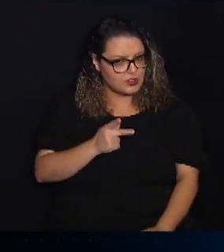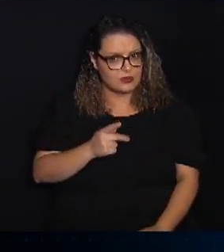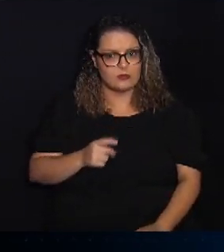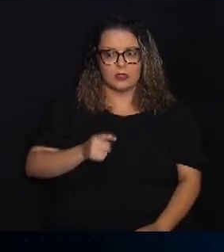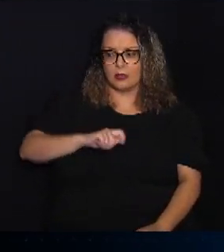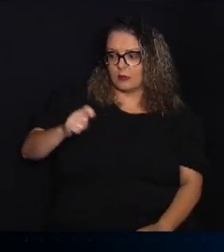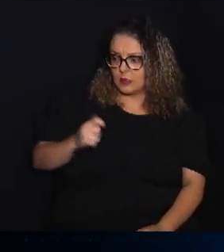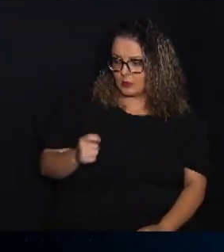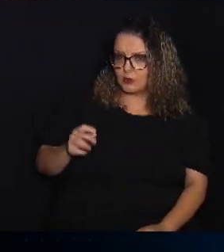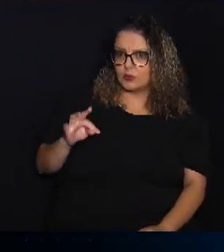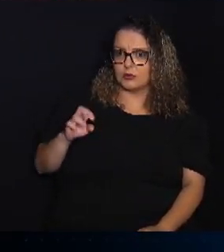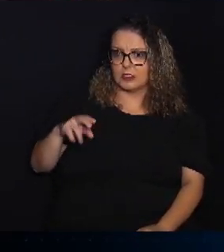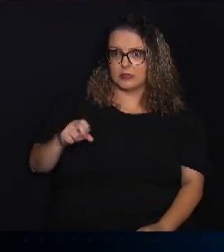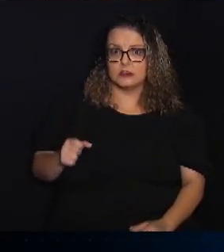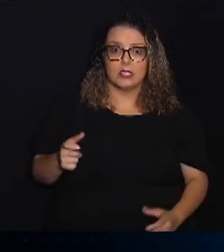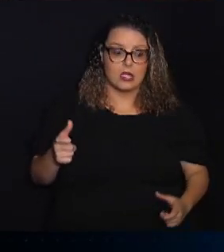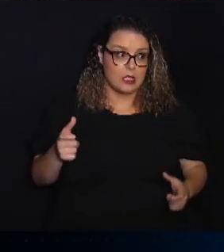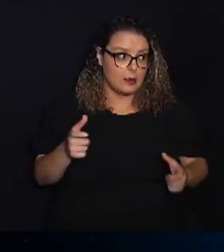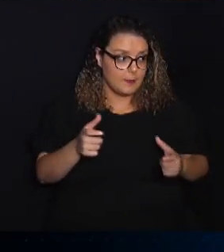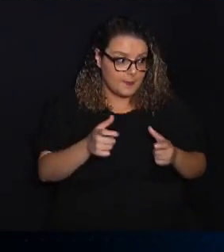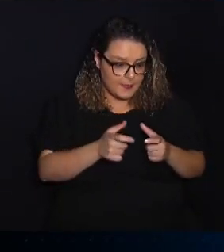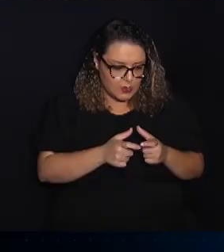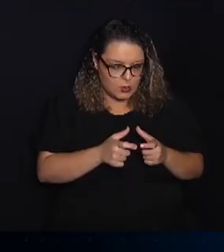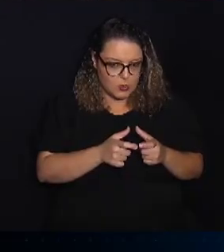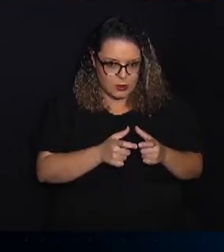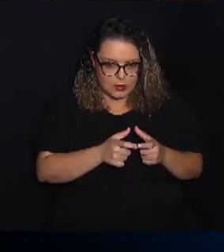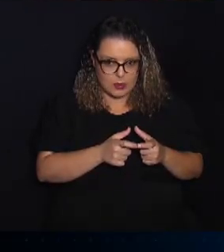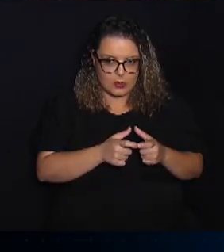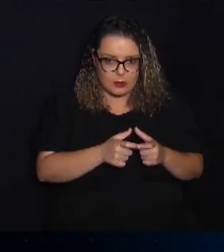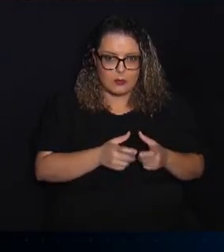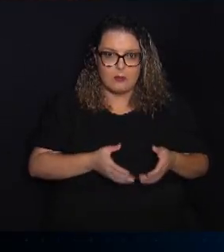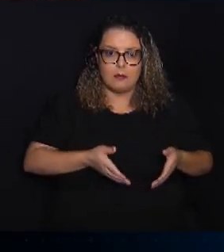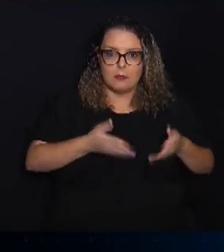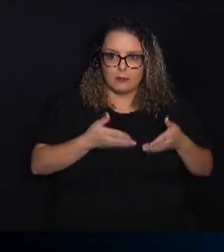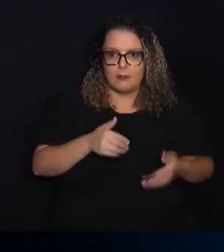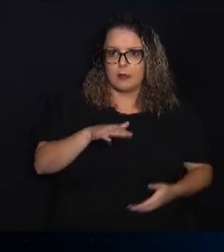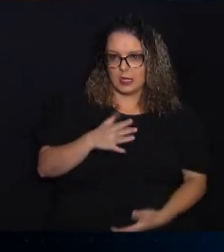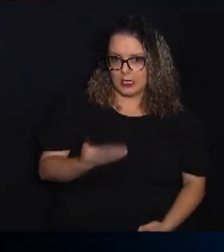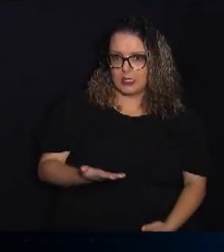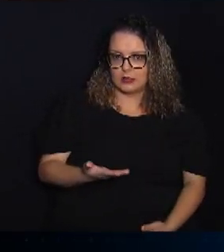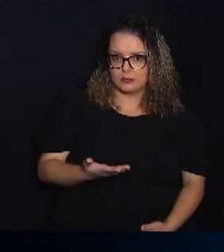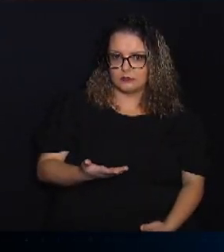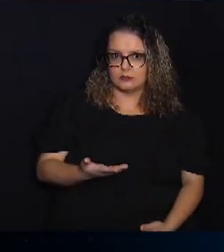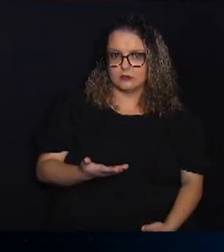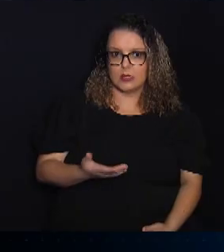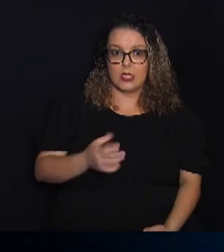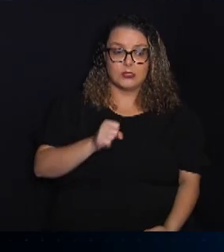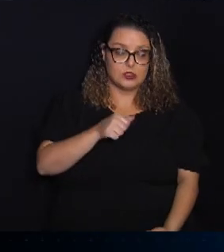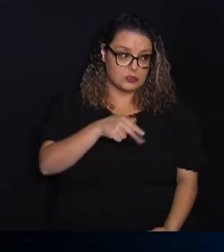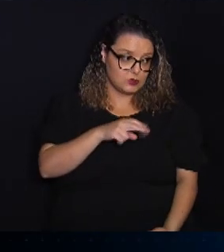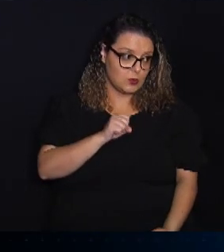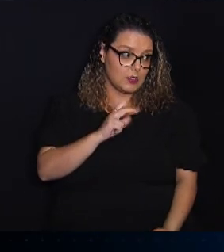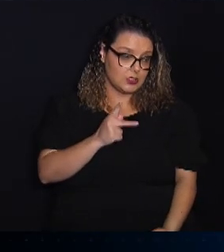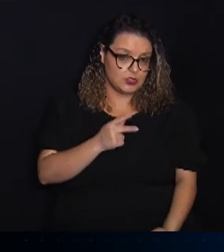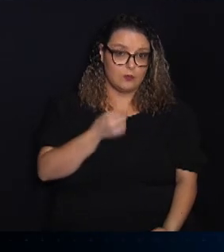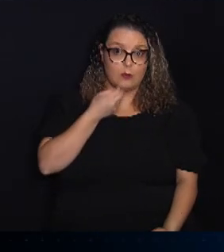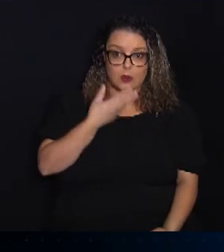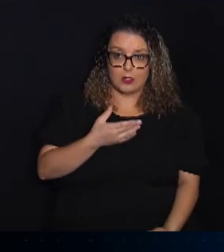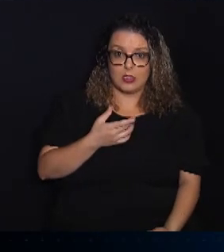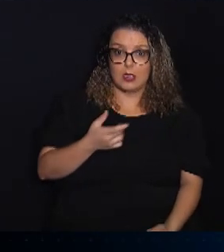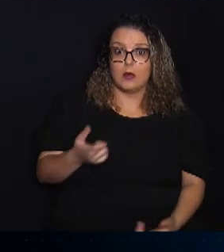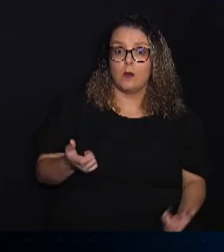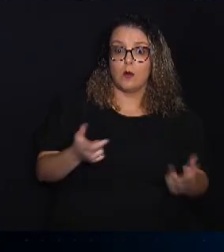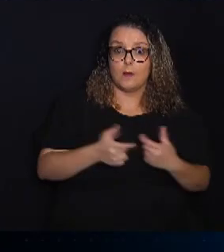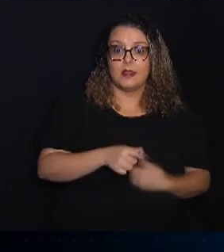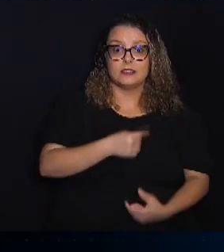raquete tradicional do tênis? Ela é menor, diâmetro menor, mais leve. Uma raquete de squash